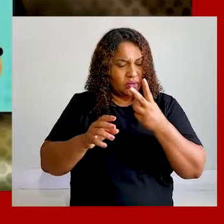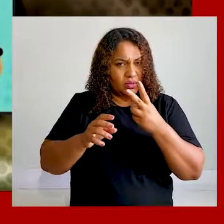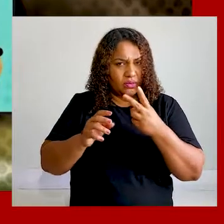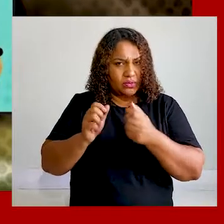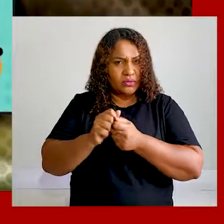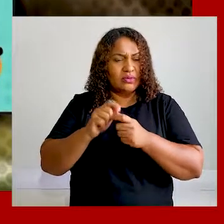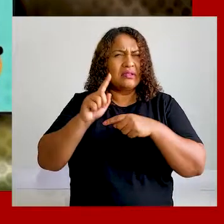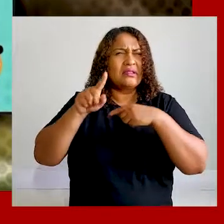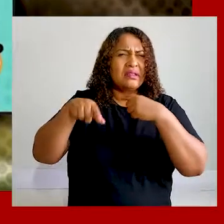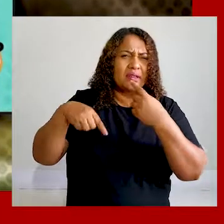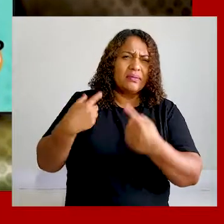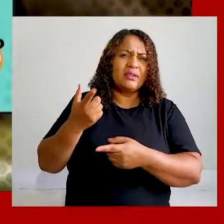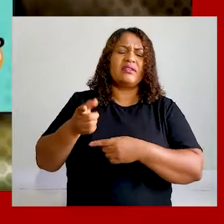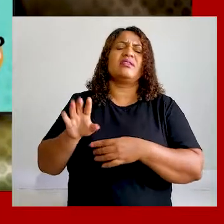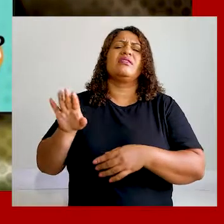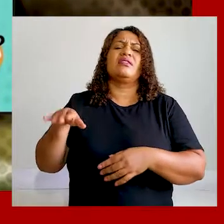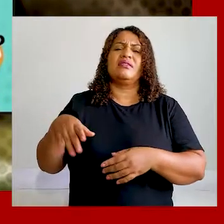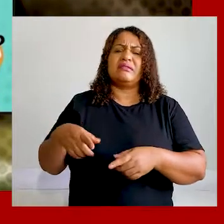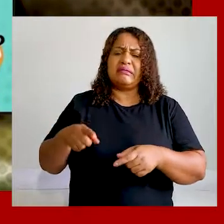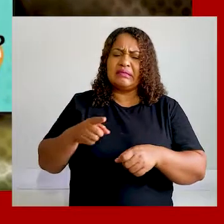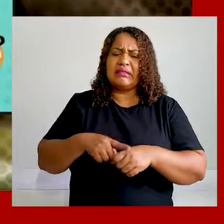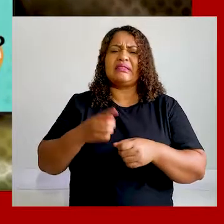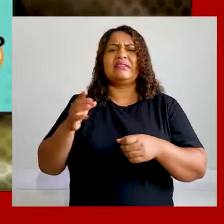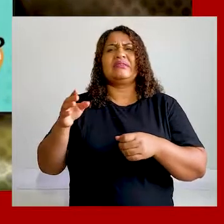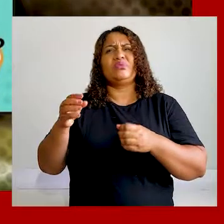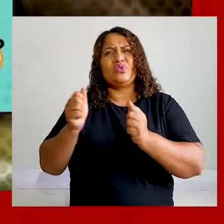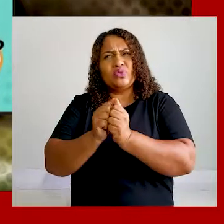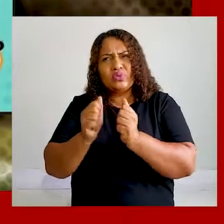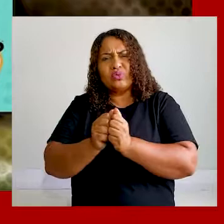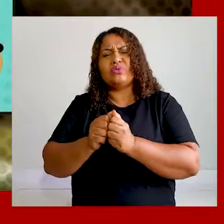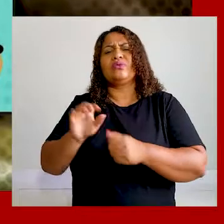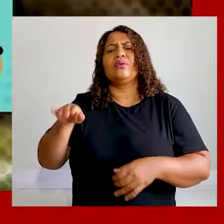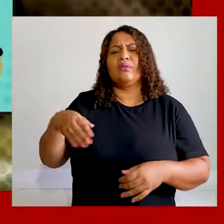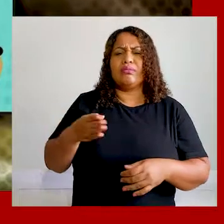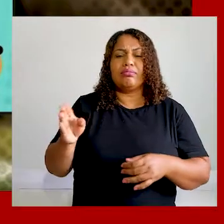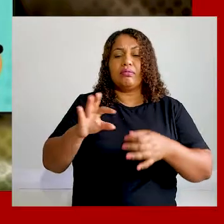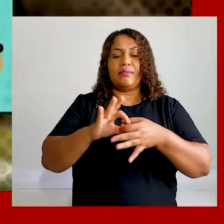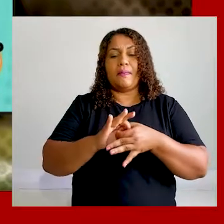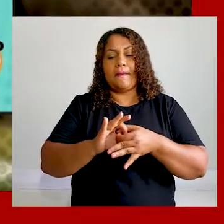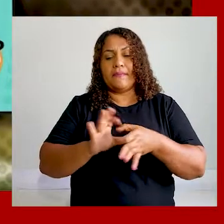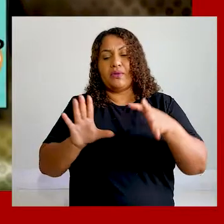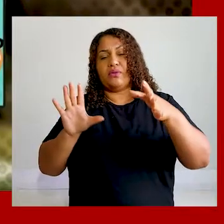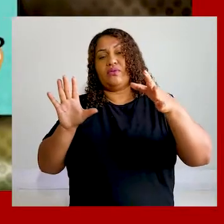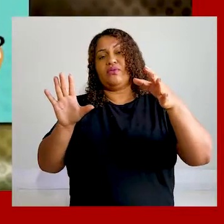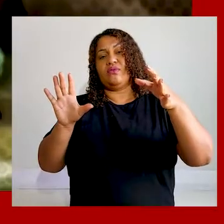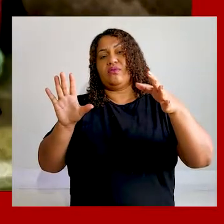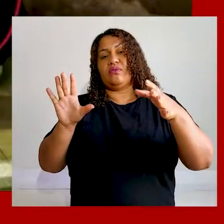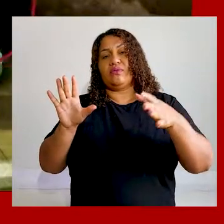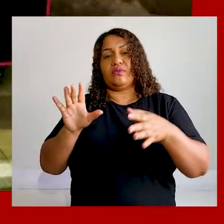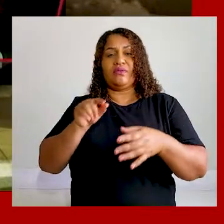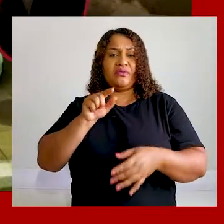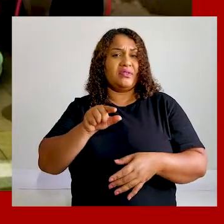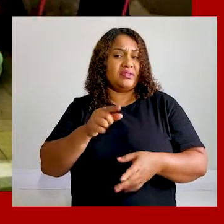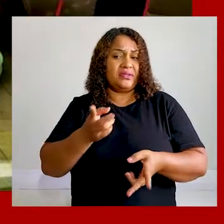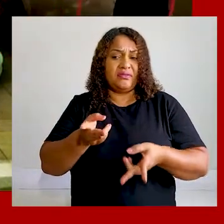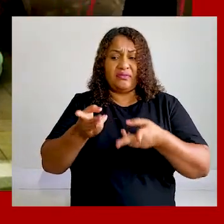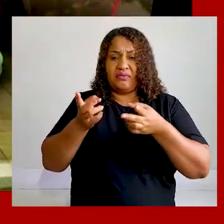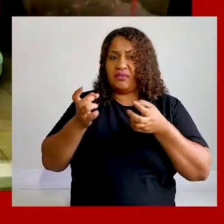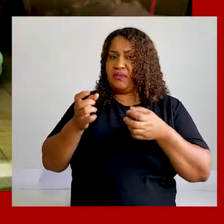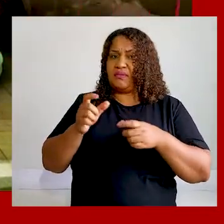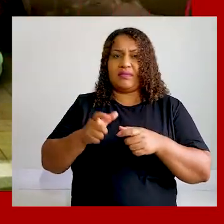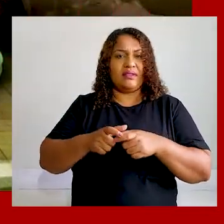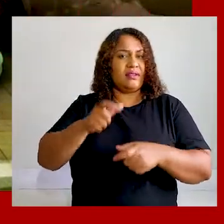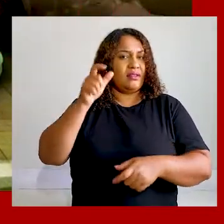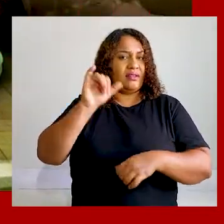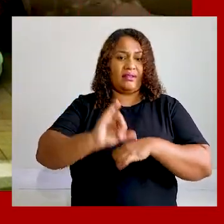à aventura, depois de tanto tempo de estrada, se soltou. Você não